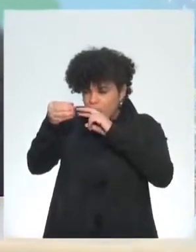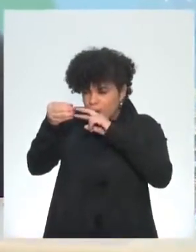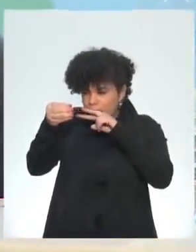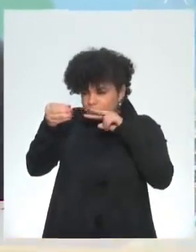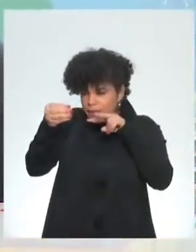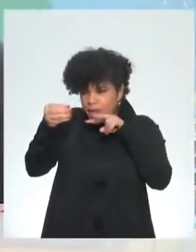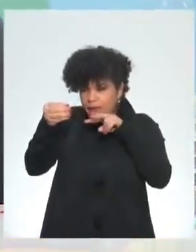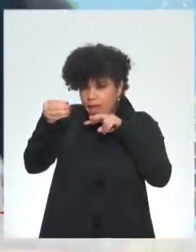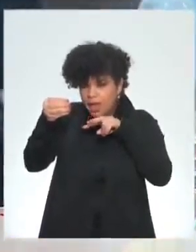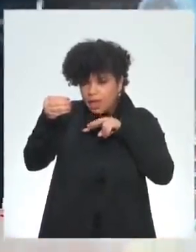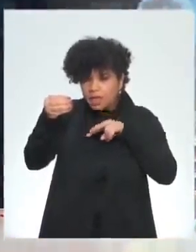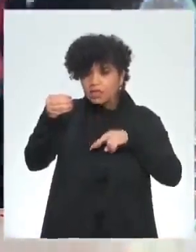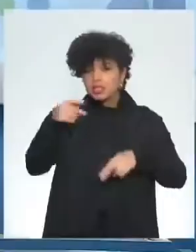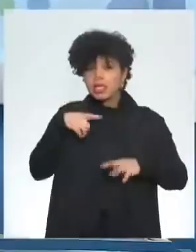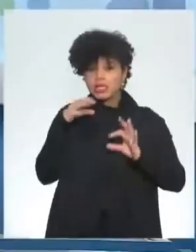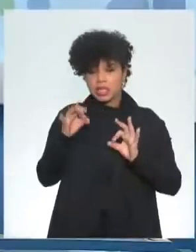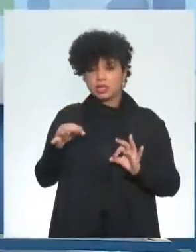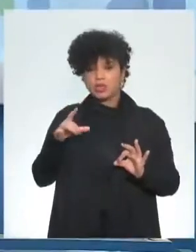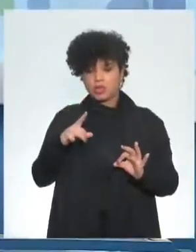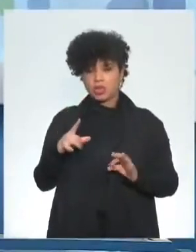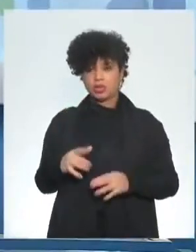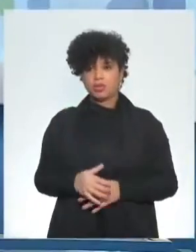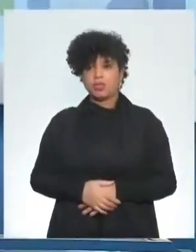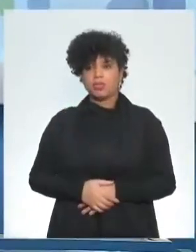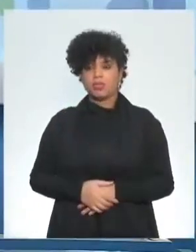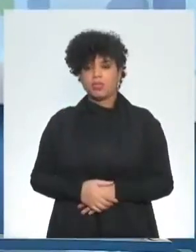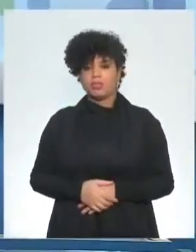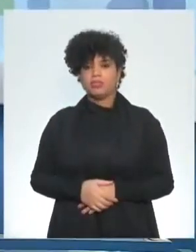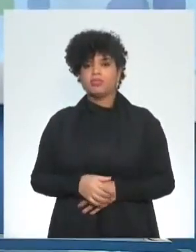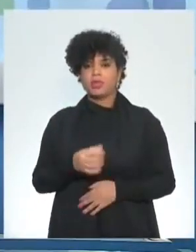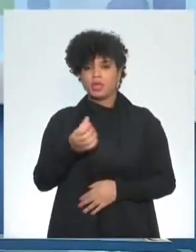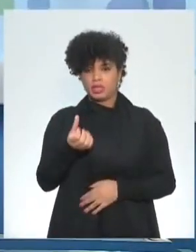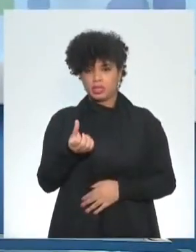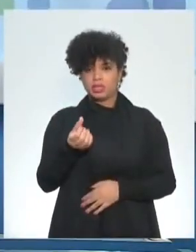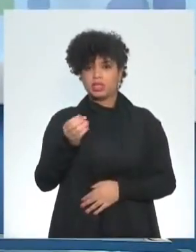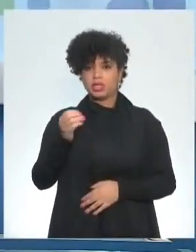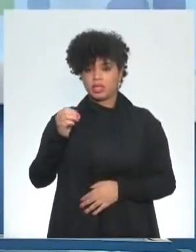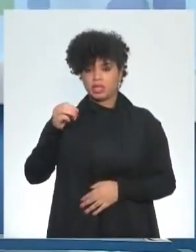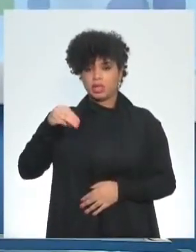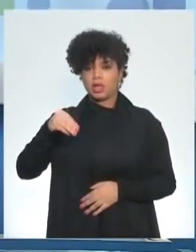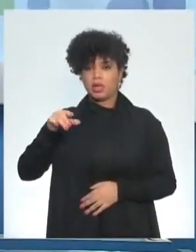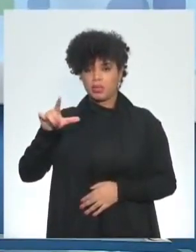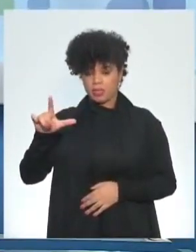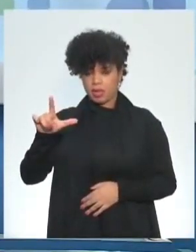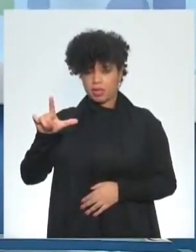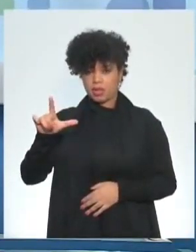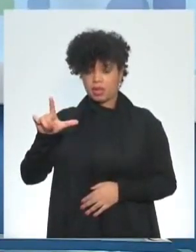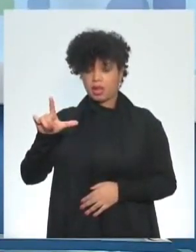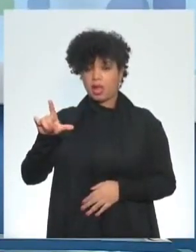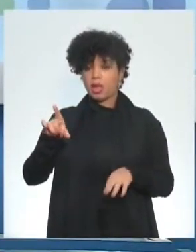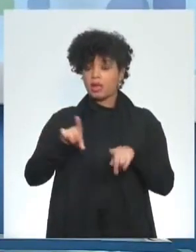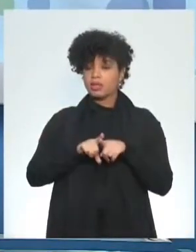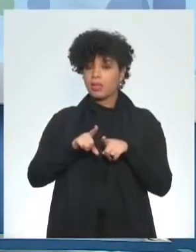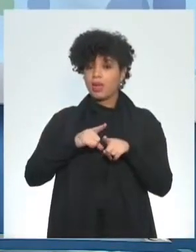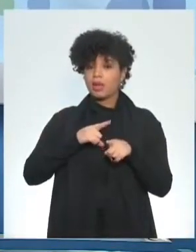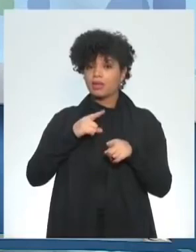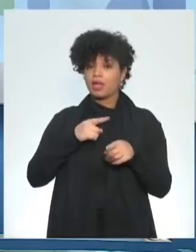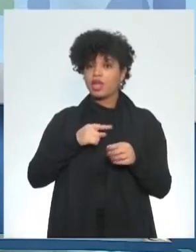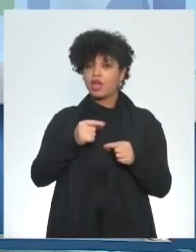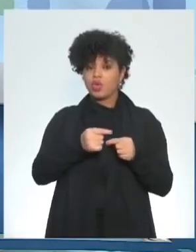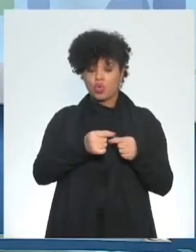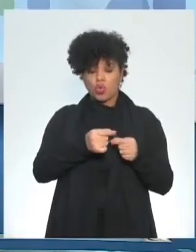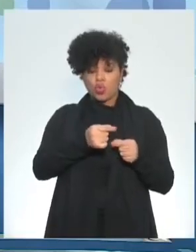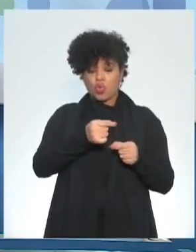fica a voltinha. Está certinho aqui, 60 ml. E daí ele pede para, no tubo de um ensaio,